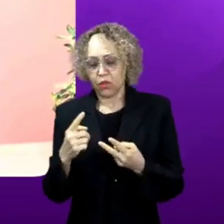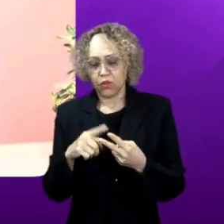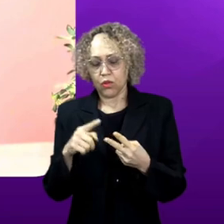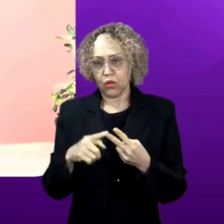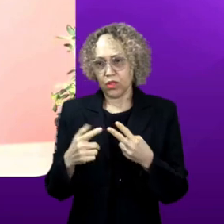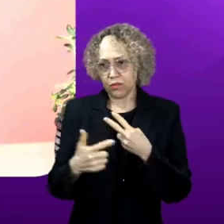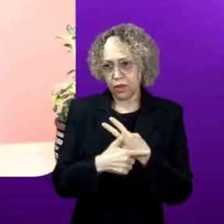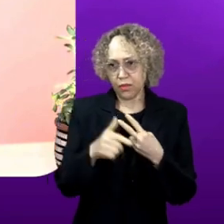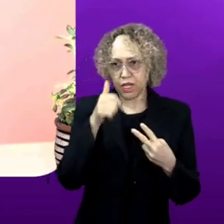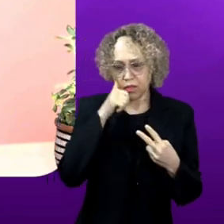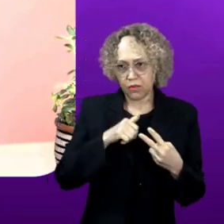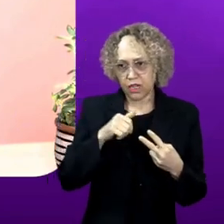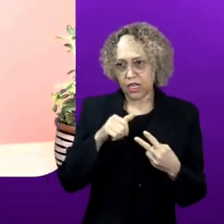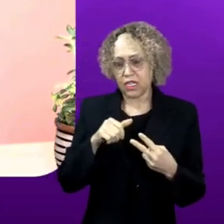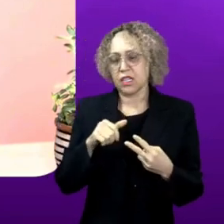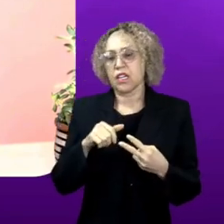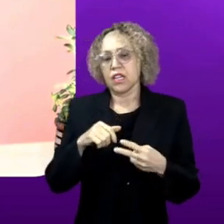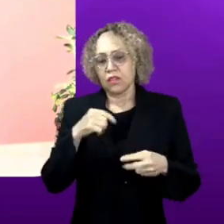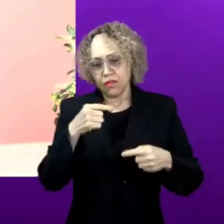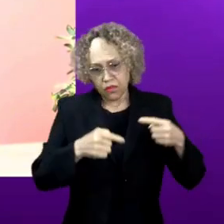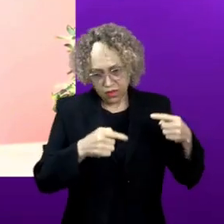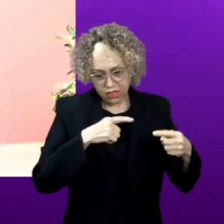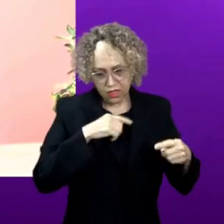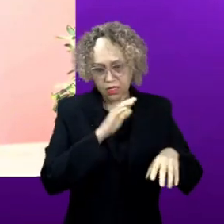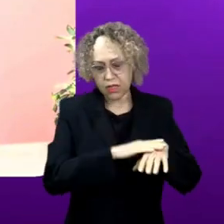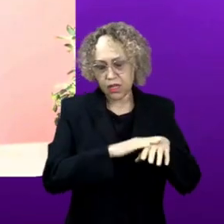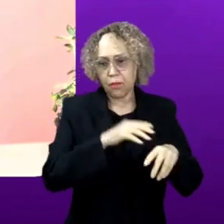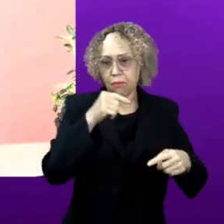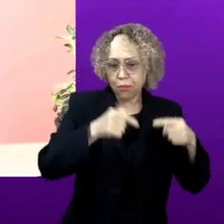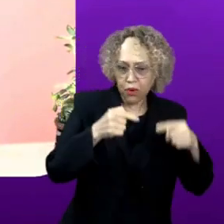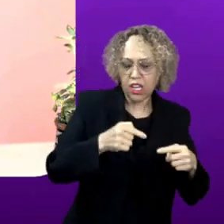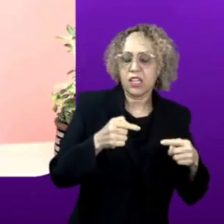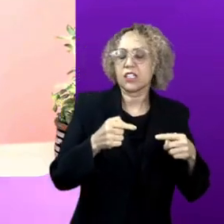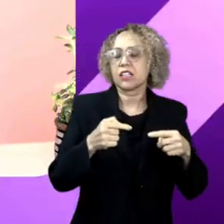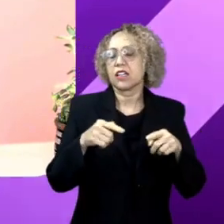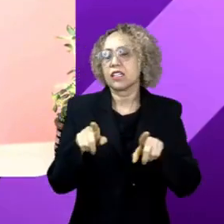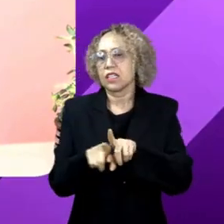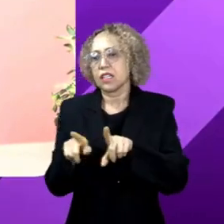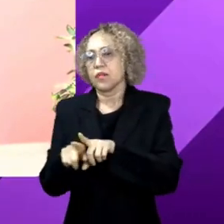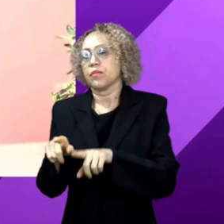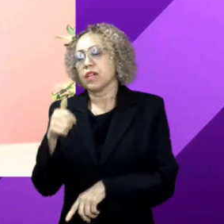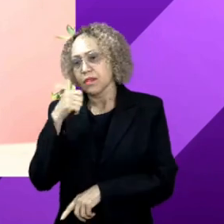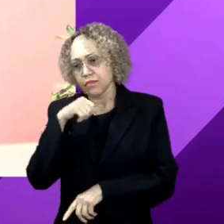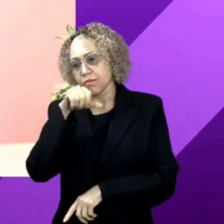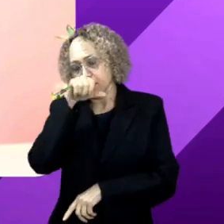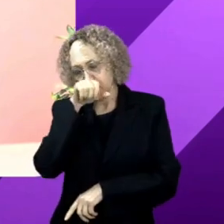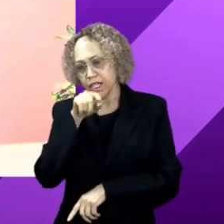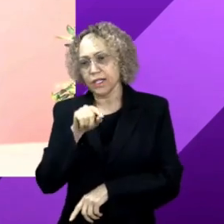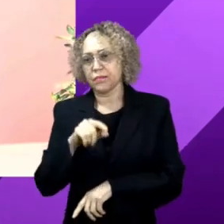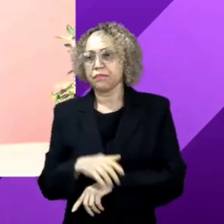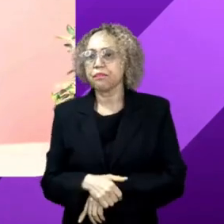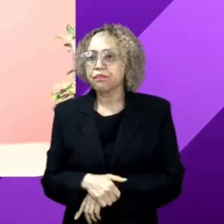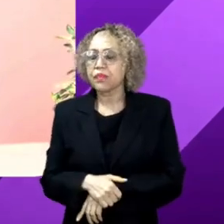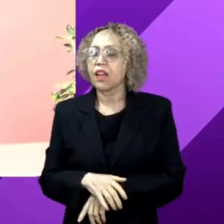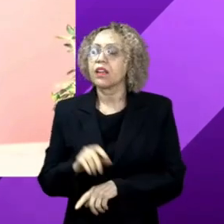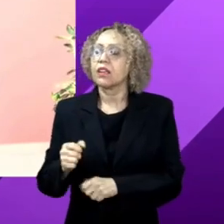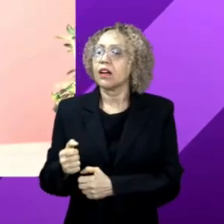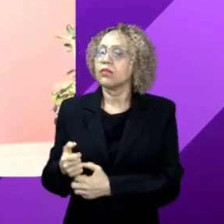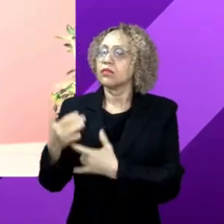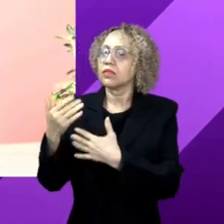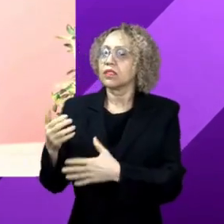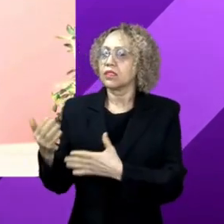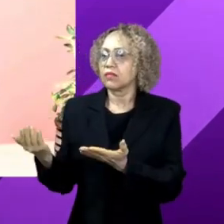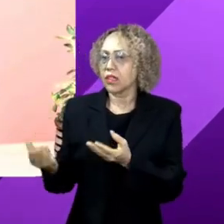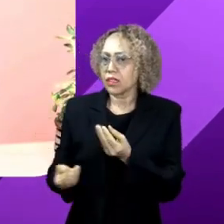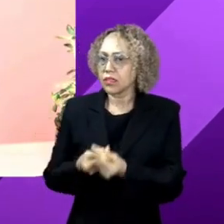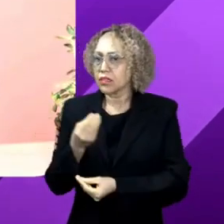queria conversar com vocês e perguntar para vocês, inclusive, se vocês quiserem escrever no chat enquanto isso,